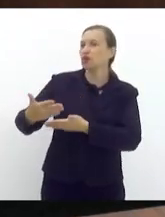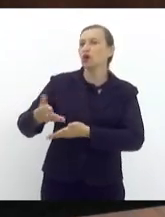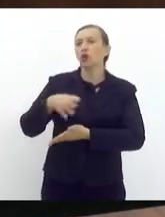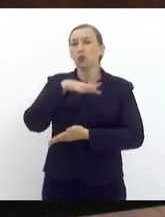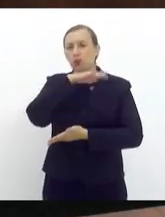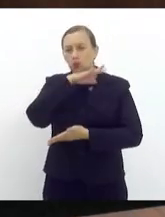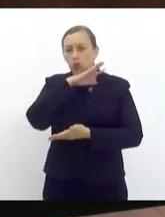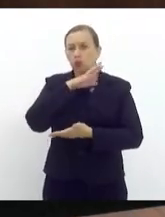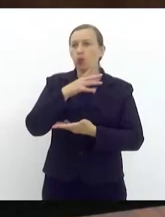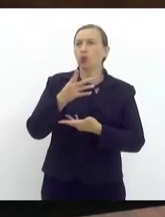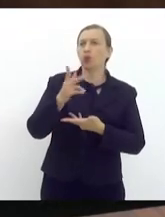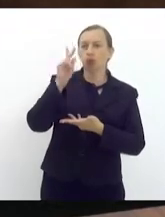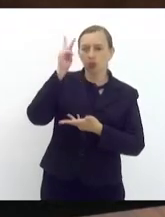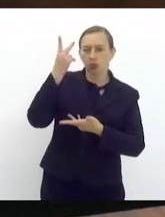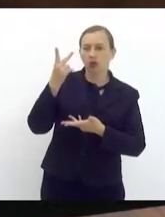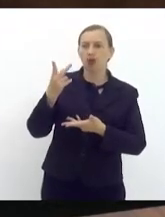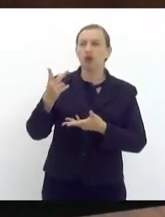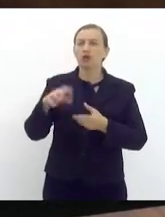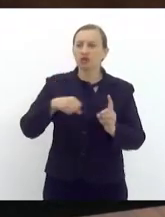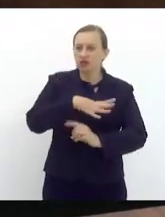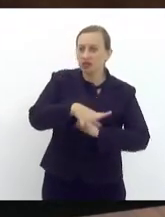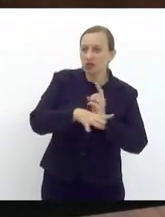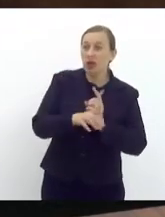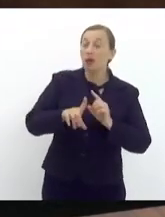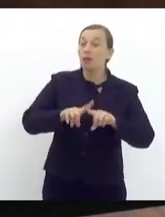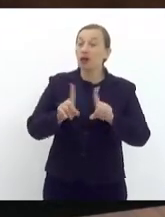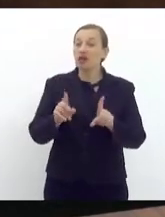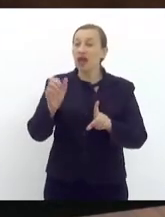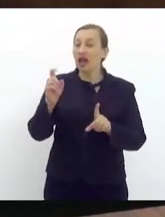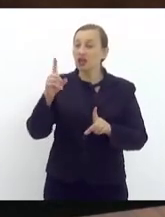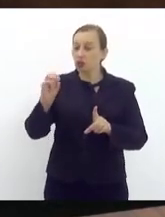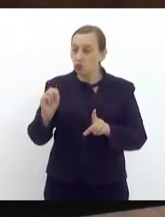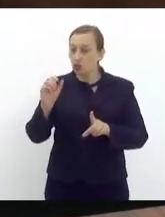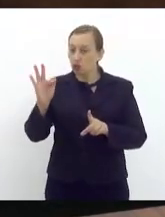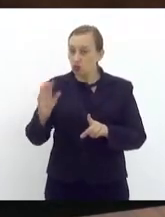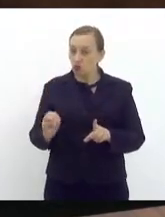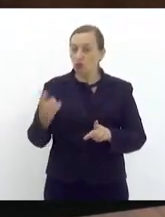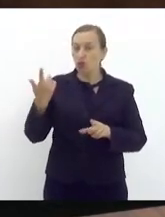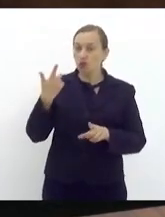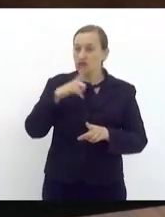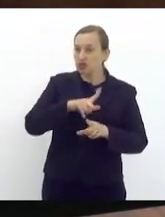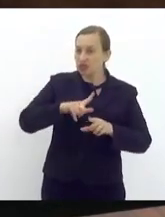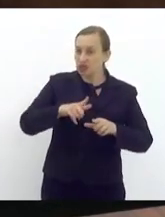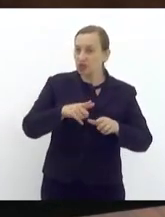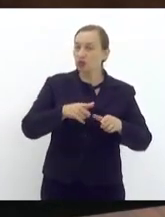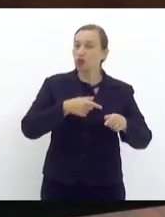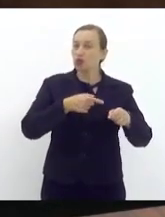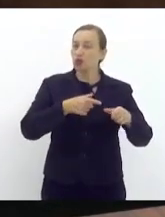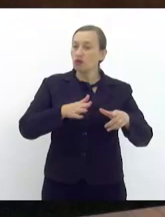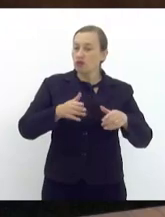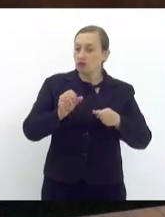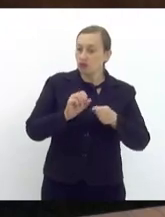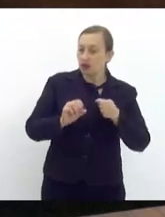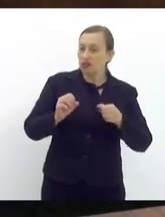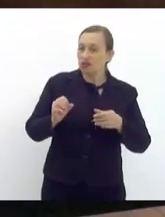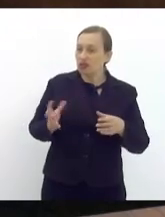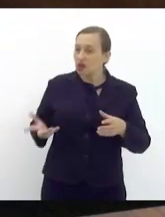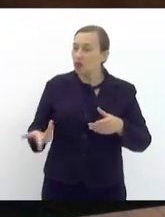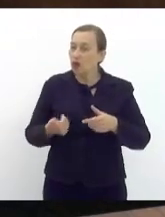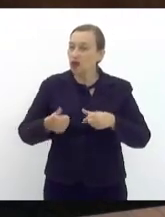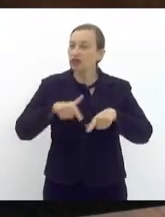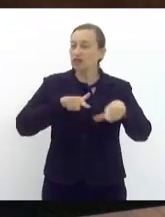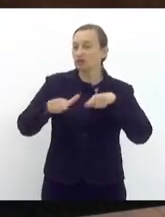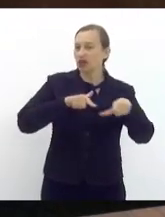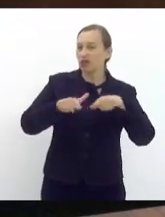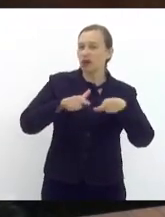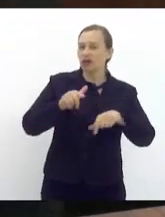sociedade, e Adolfo Konder botou o órgão no seu devido lugar de prestar um serviço público de qualidade à